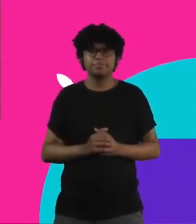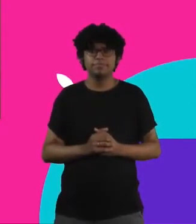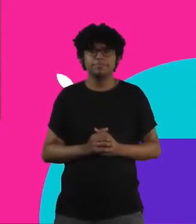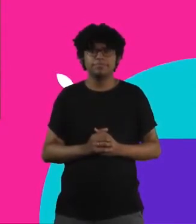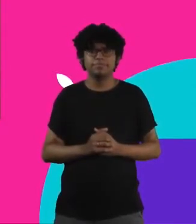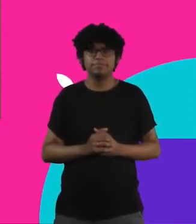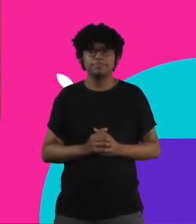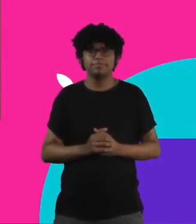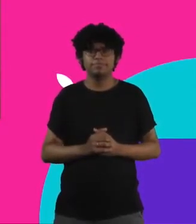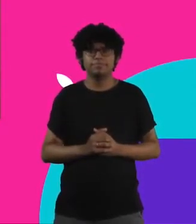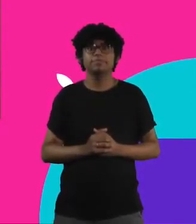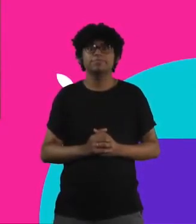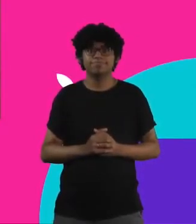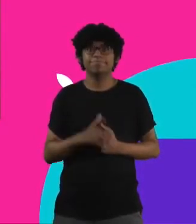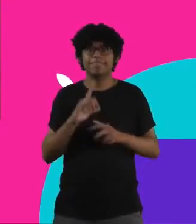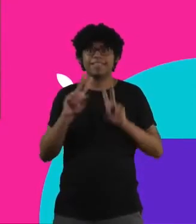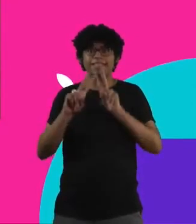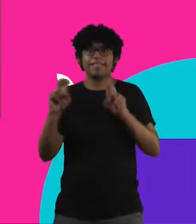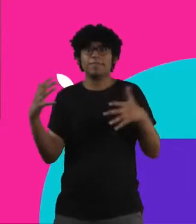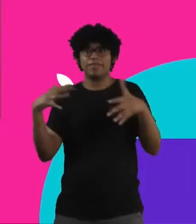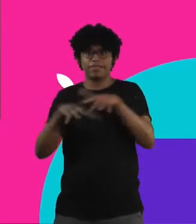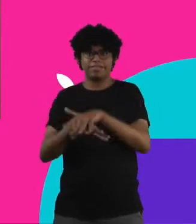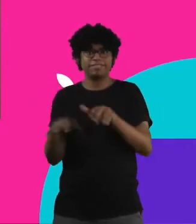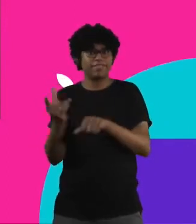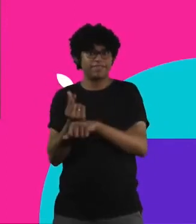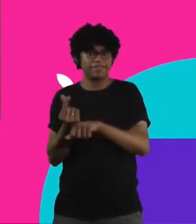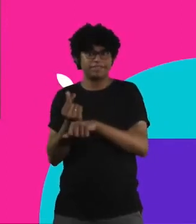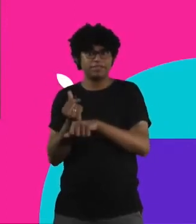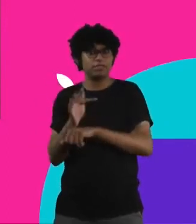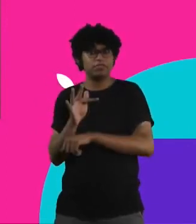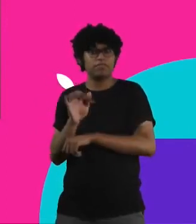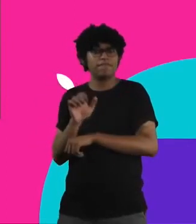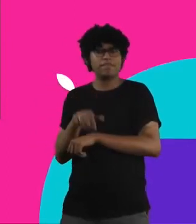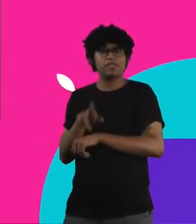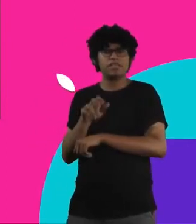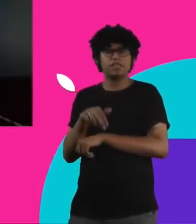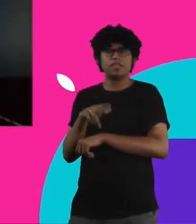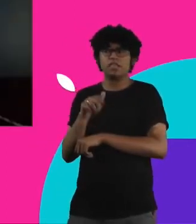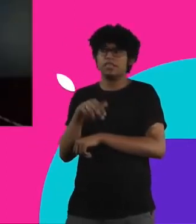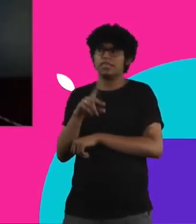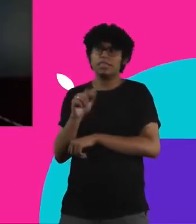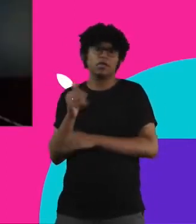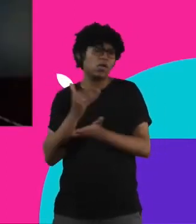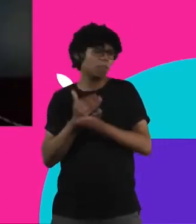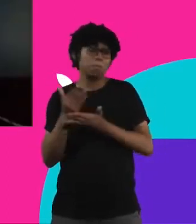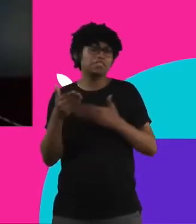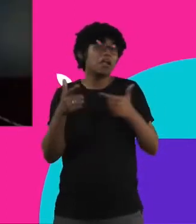no tema aí da inclusão financeira. Fernanda, na sua visão, por onde começa a inclusão financeira?